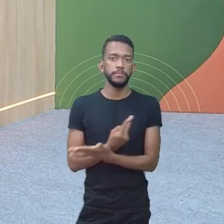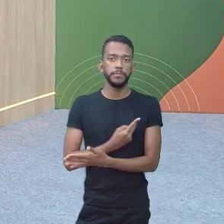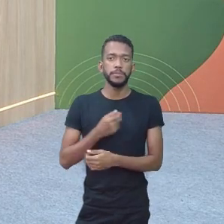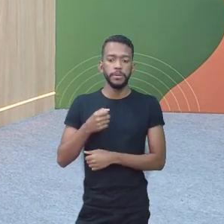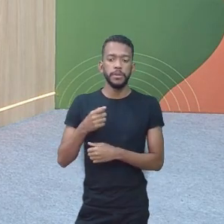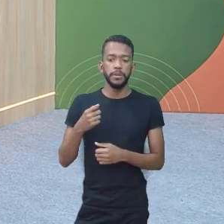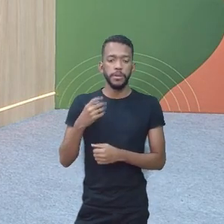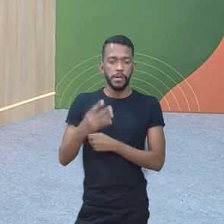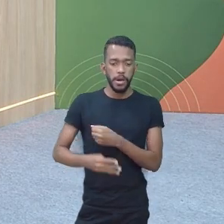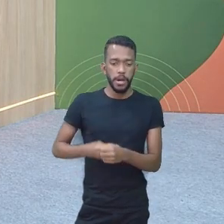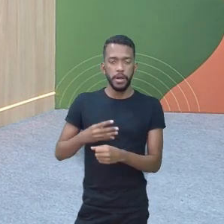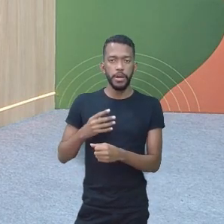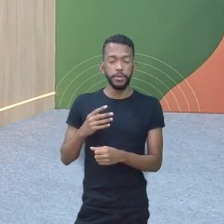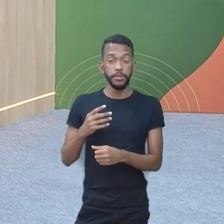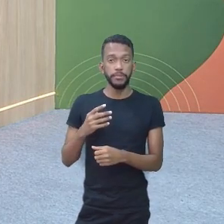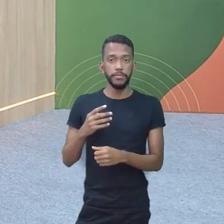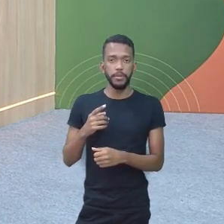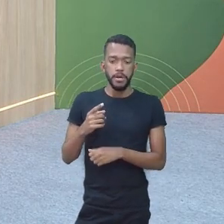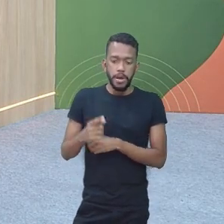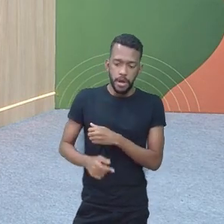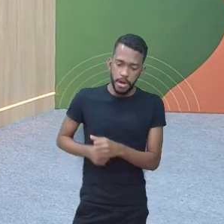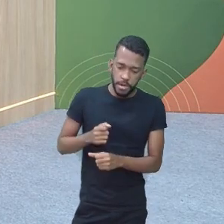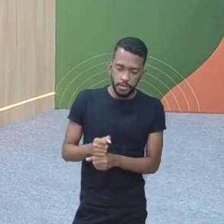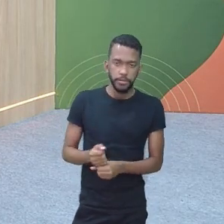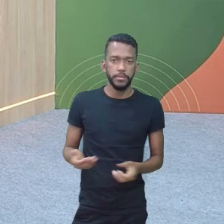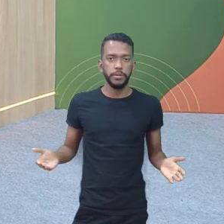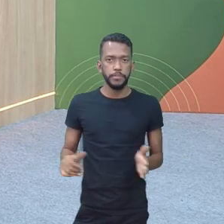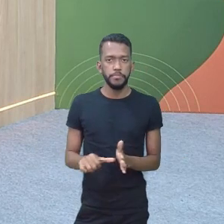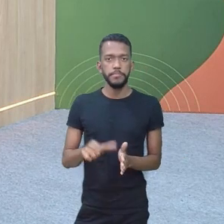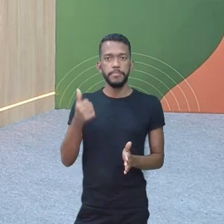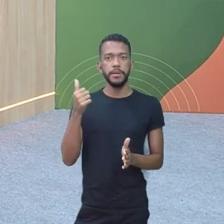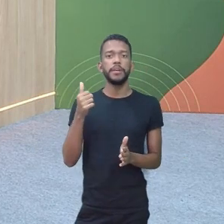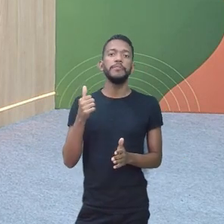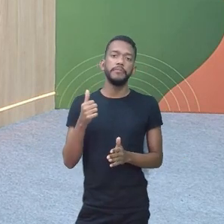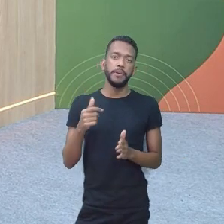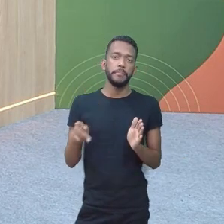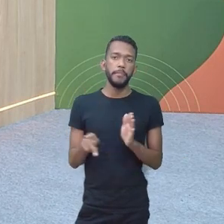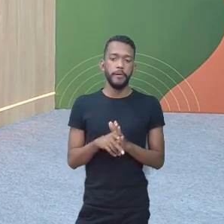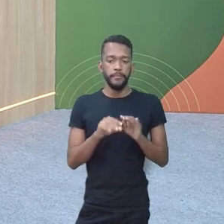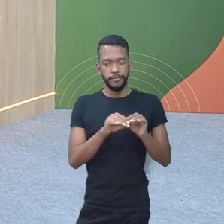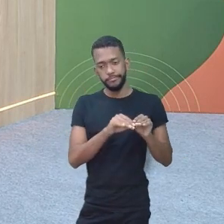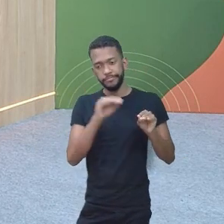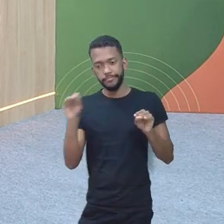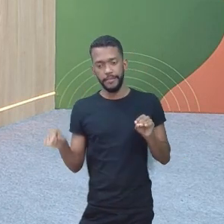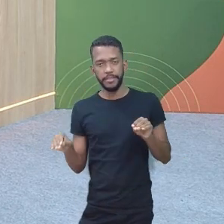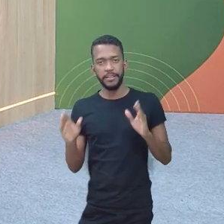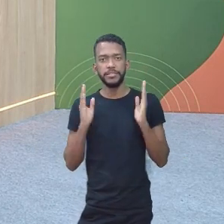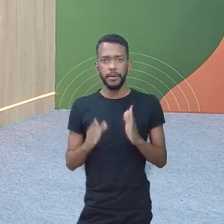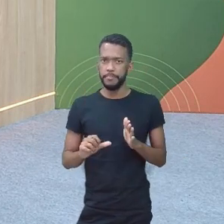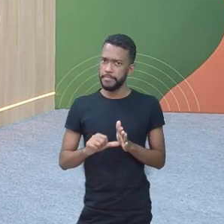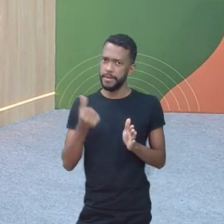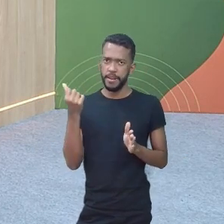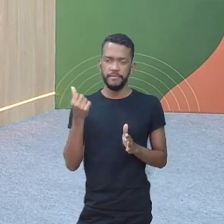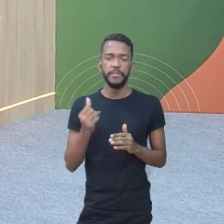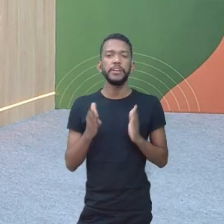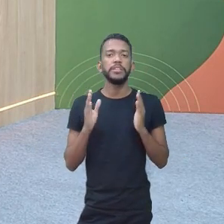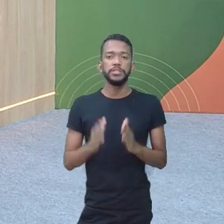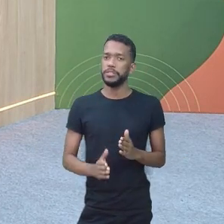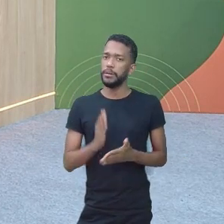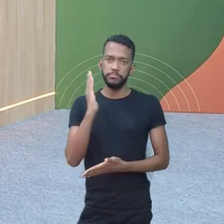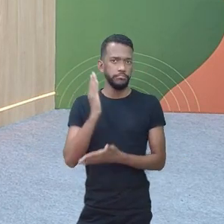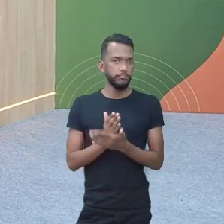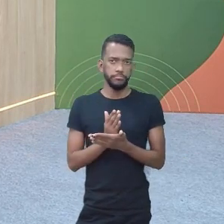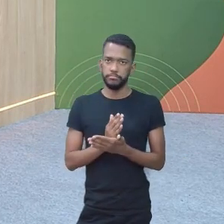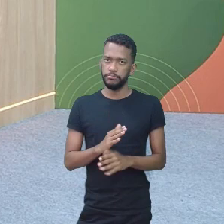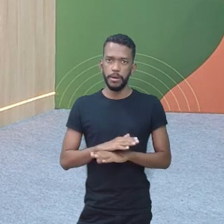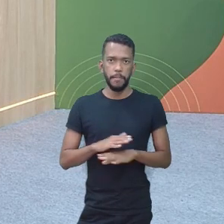ano seguinte. Inclusive, é a primeira vez que os Jogos Olímpicos é adiado. Ele já foi interrompido,